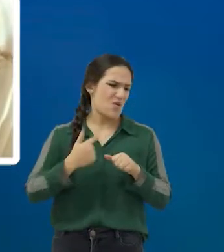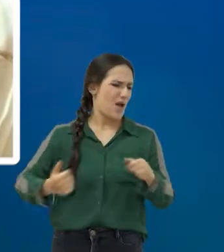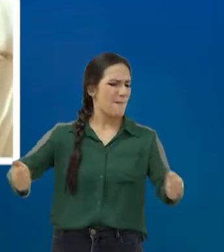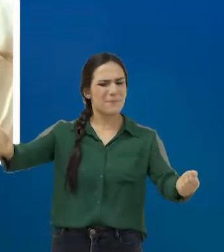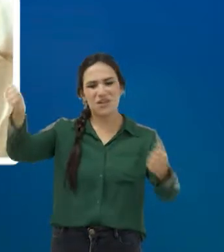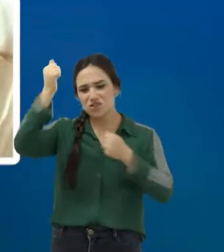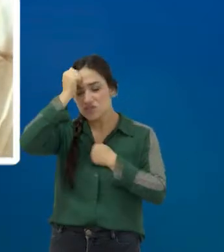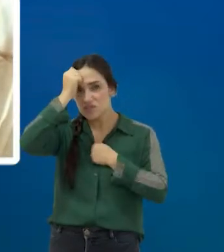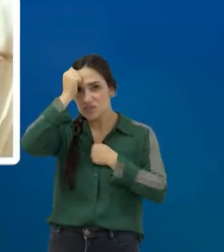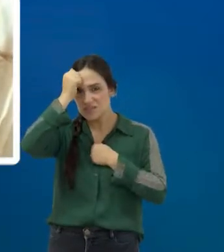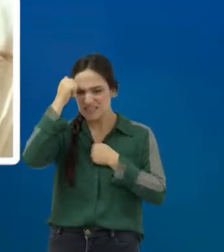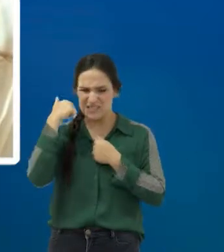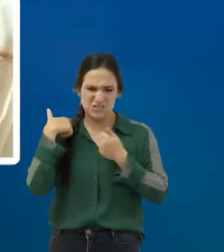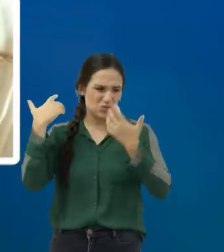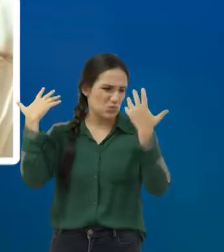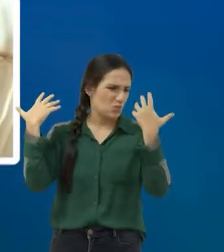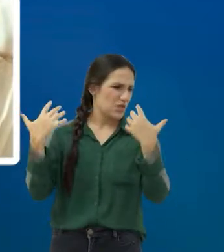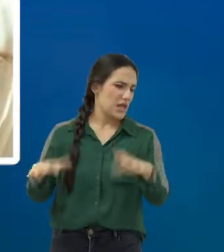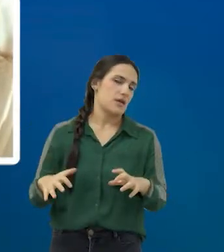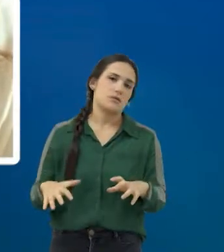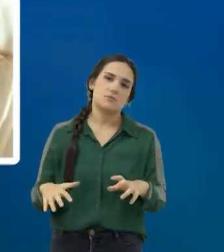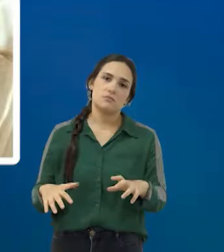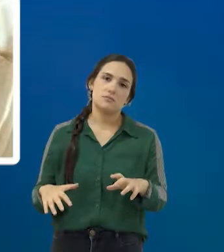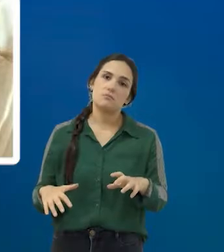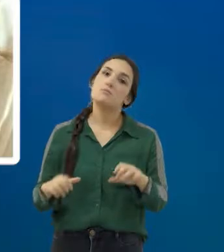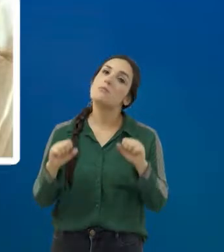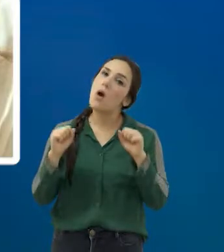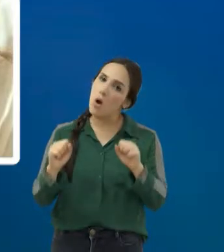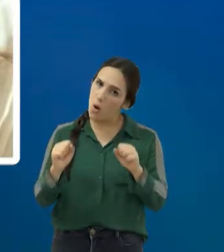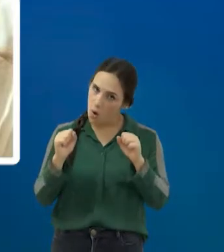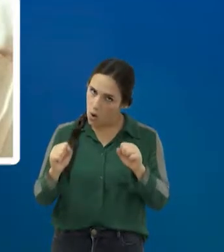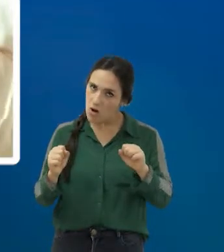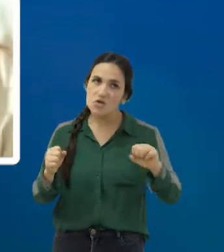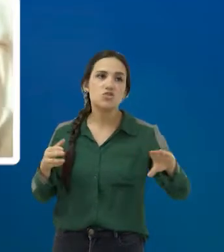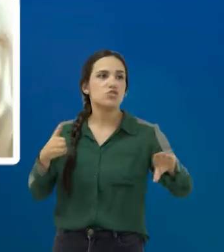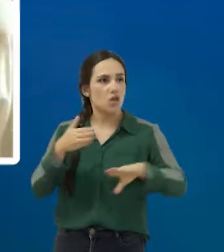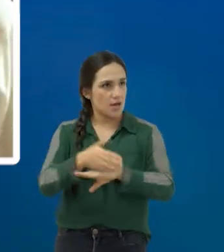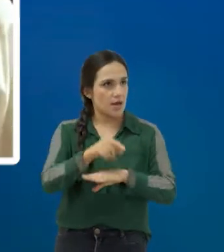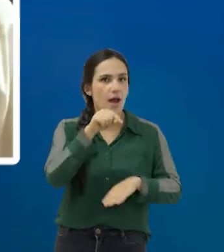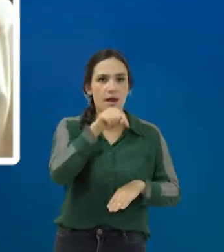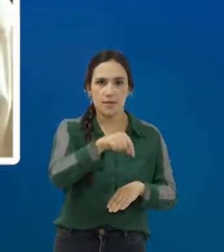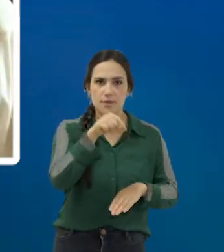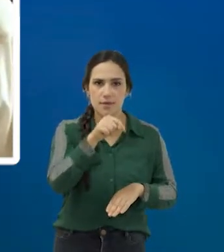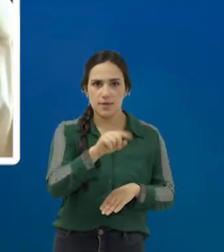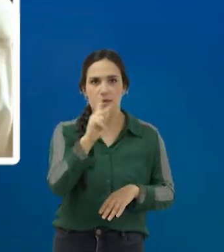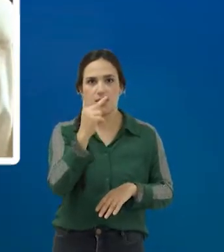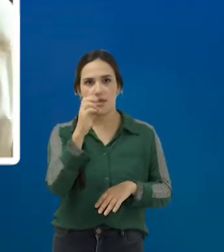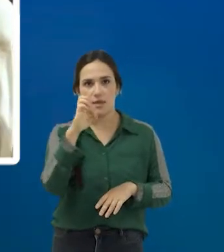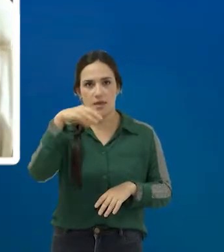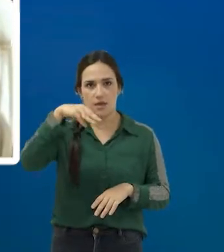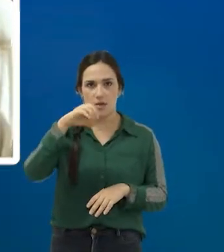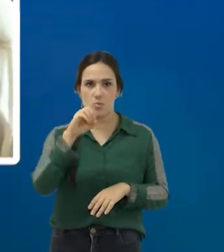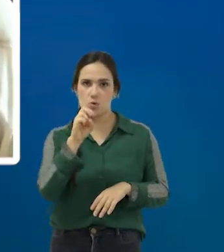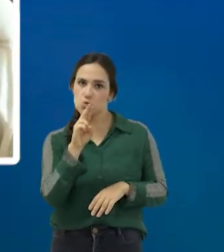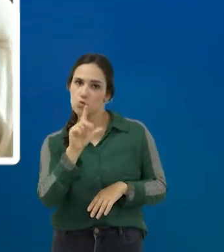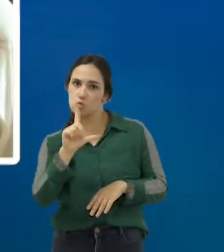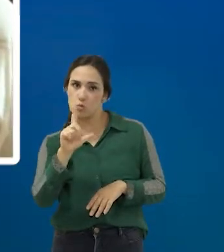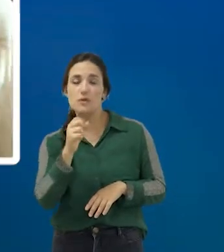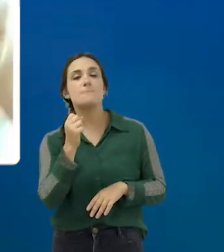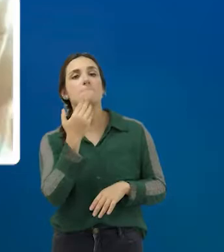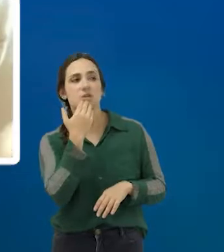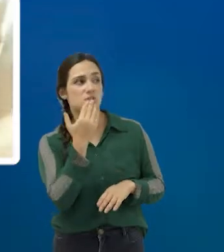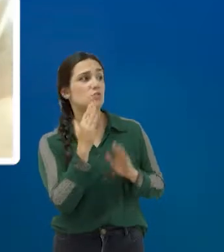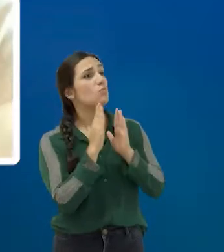mudou de ideia, que não quer mais ser um doador, ele pode vir e retirar os dados dele do REDOME. Então, a